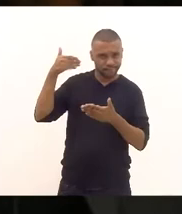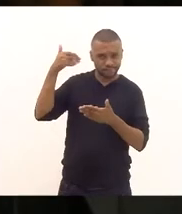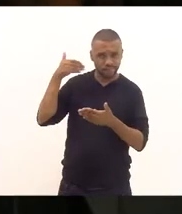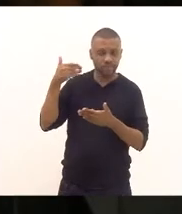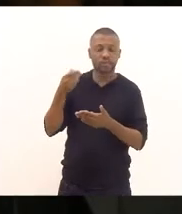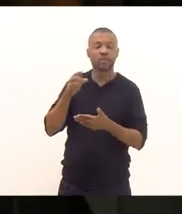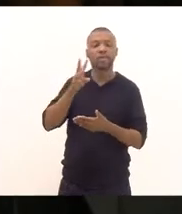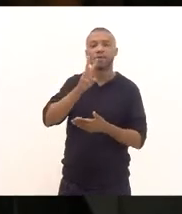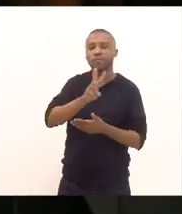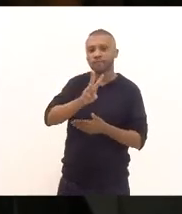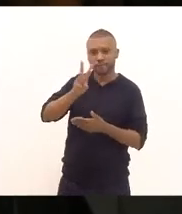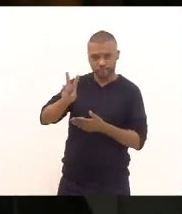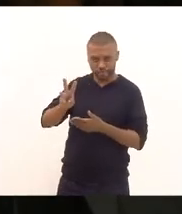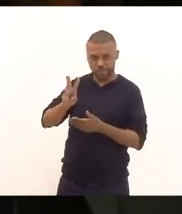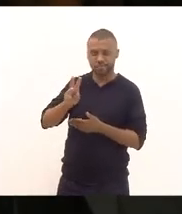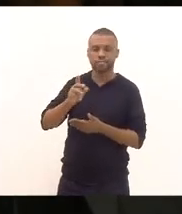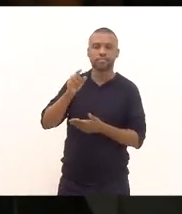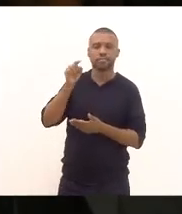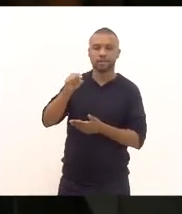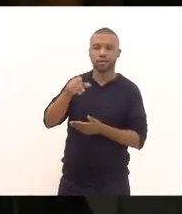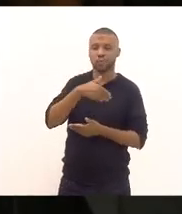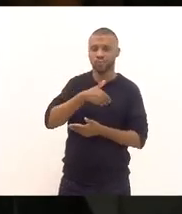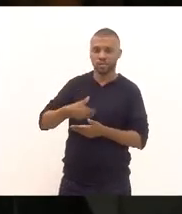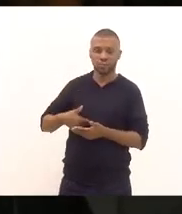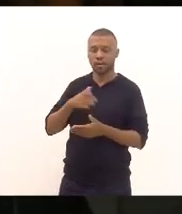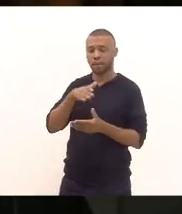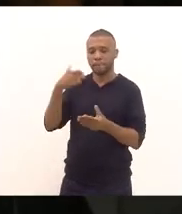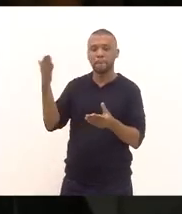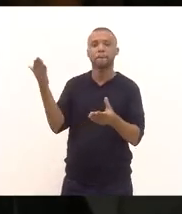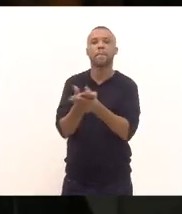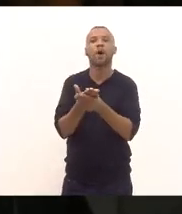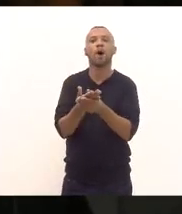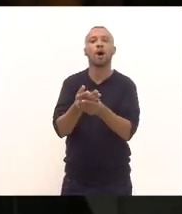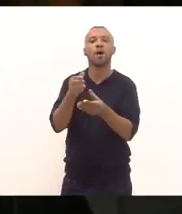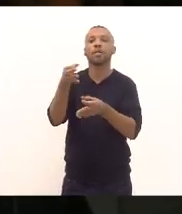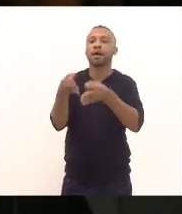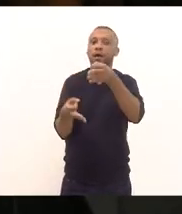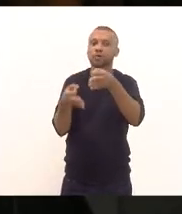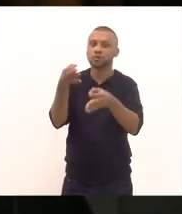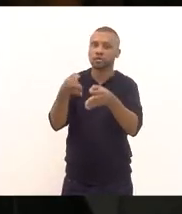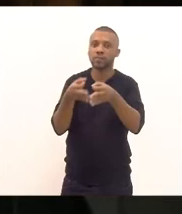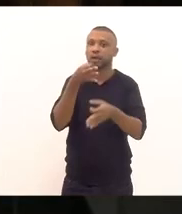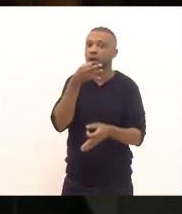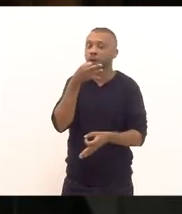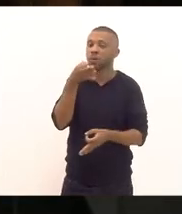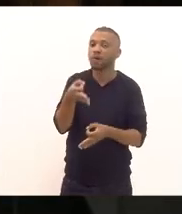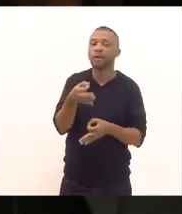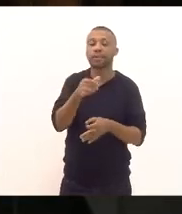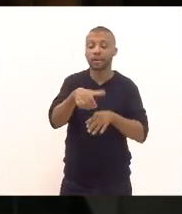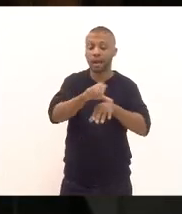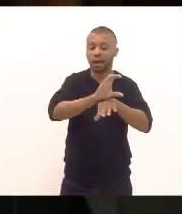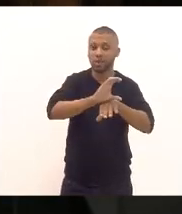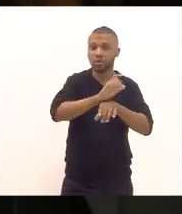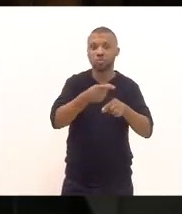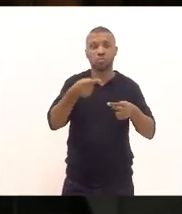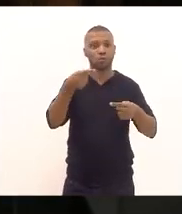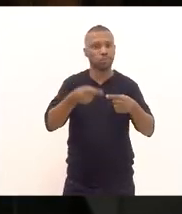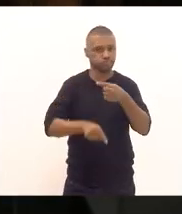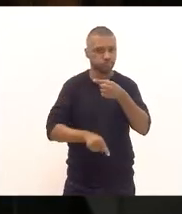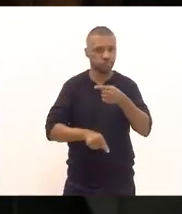Wilson vitcel entrou na justiça e arguiu a incondicionalidade